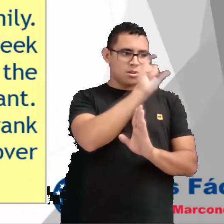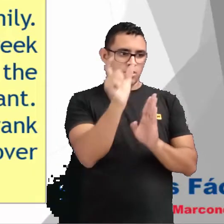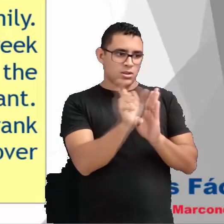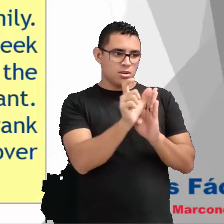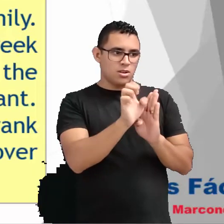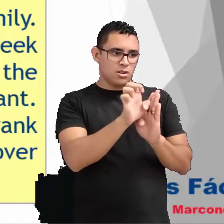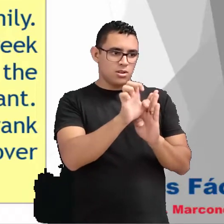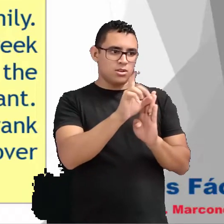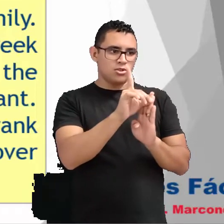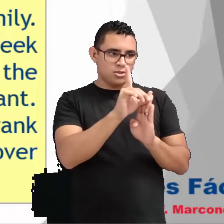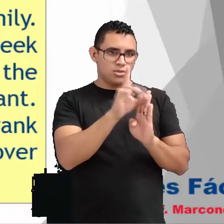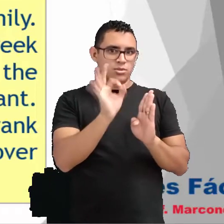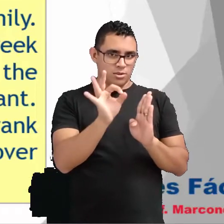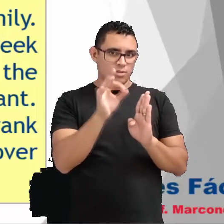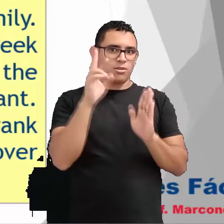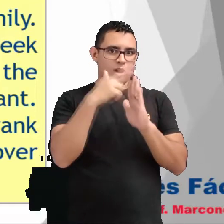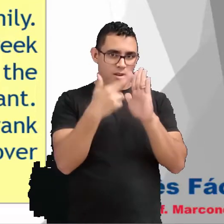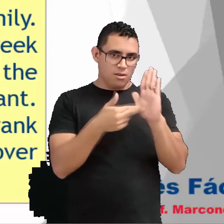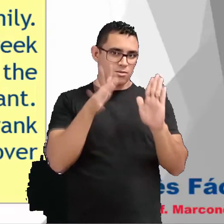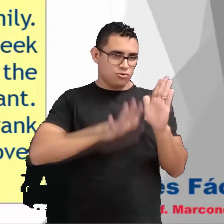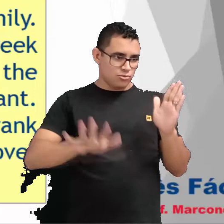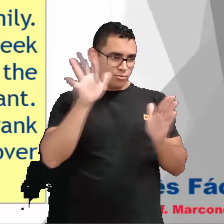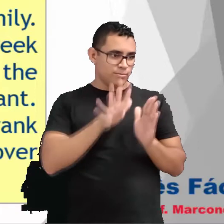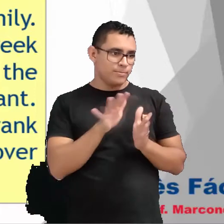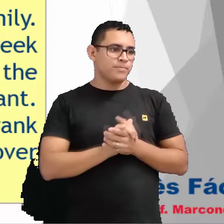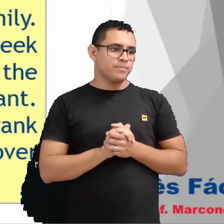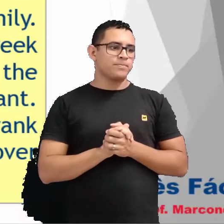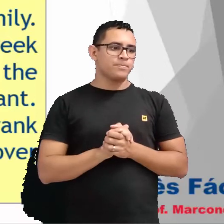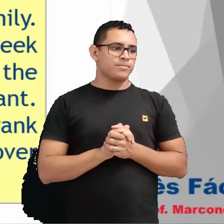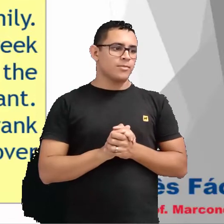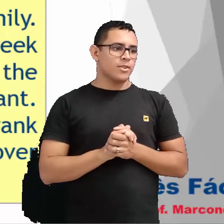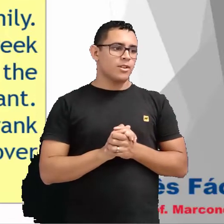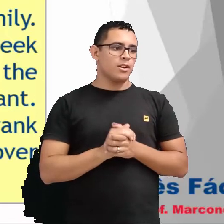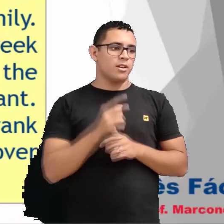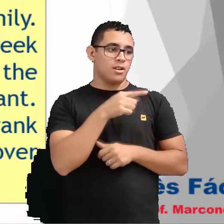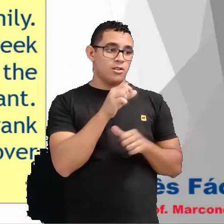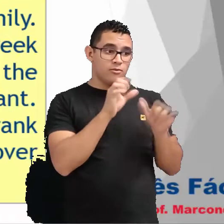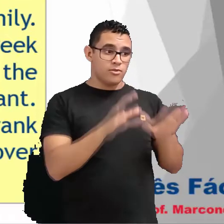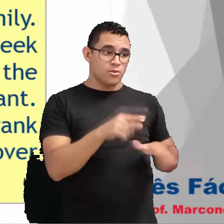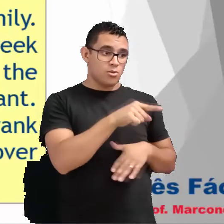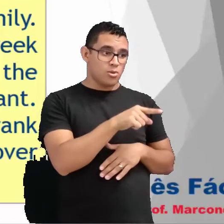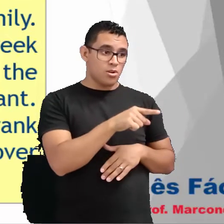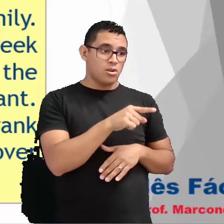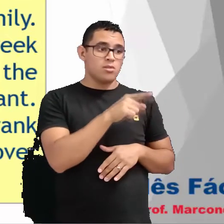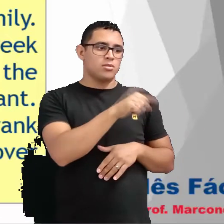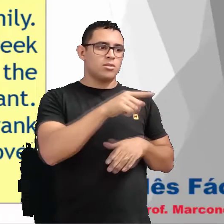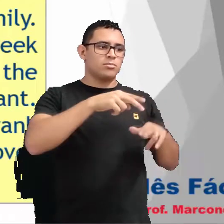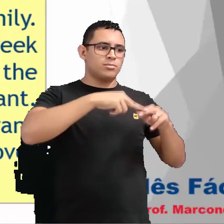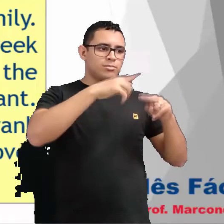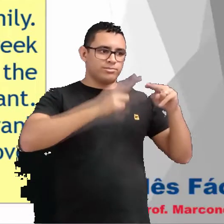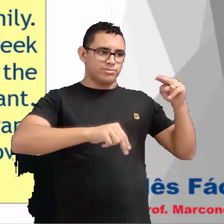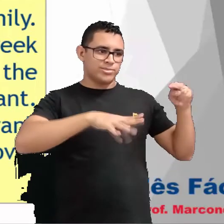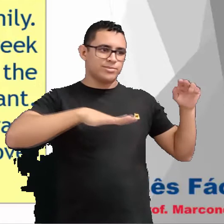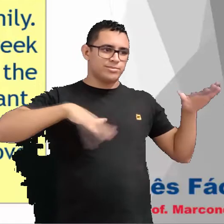o ed, né? Ele cai na regra geral. Então, she stayed, ela ficou na piscina. Olha